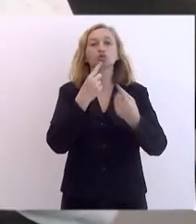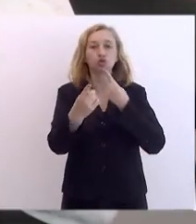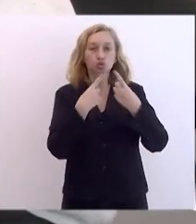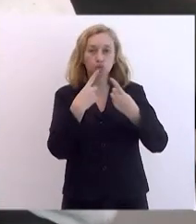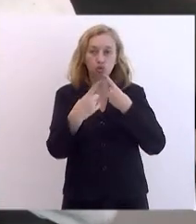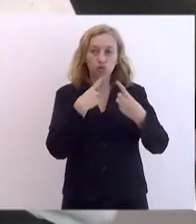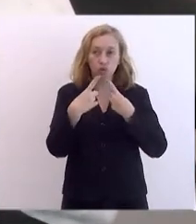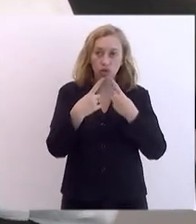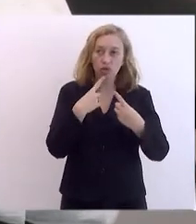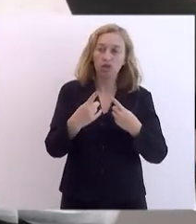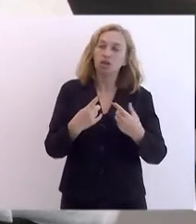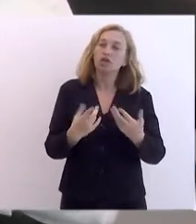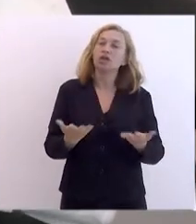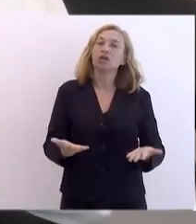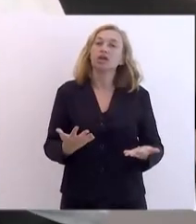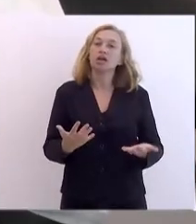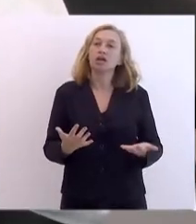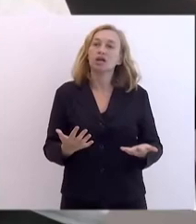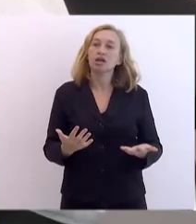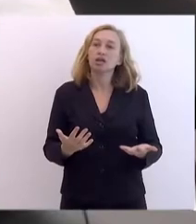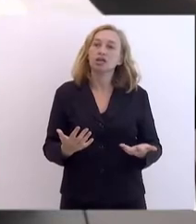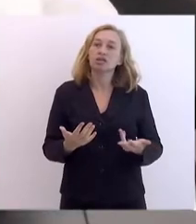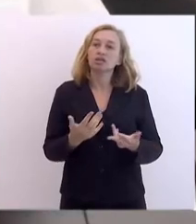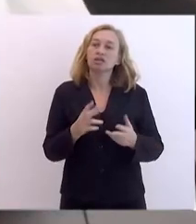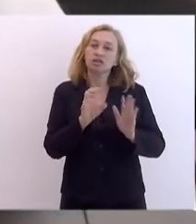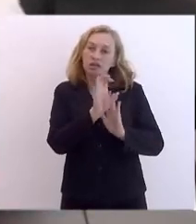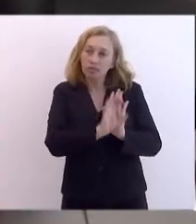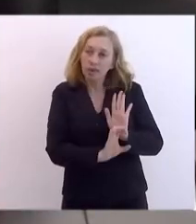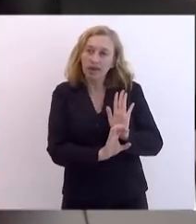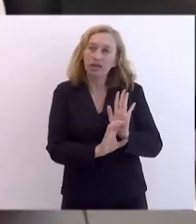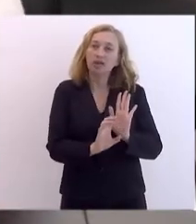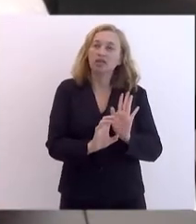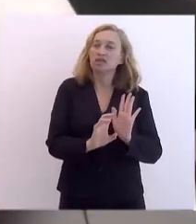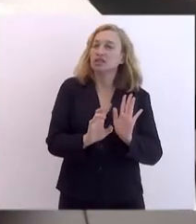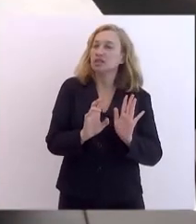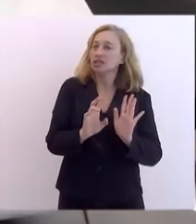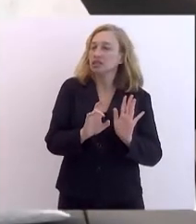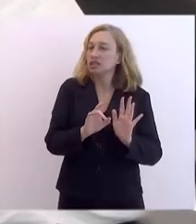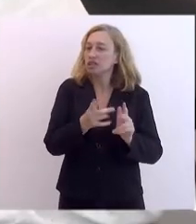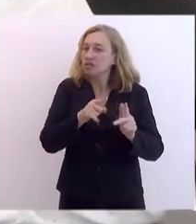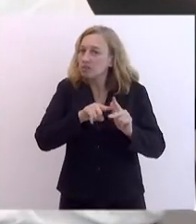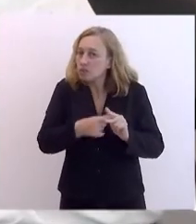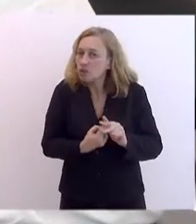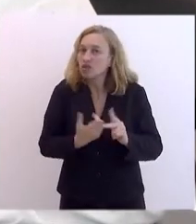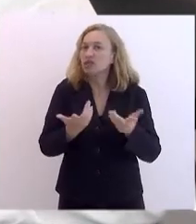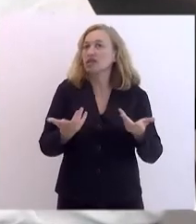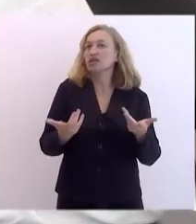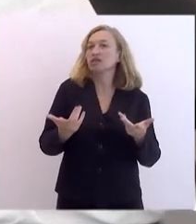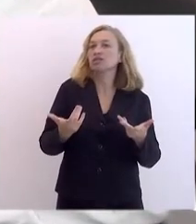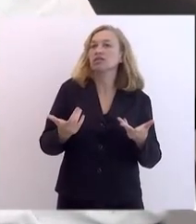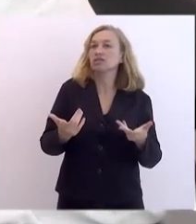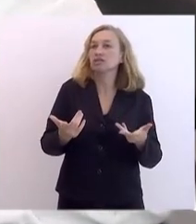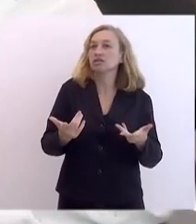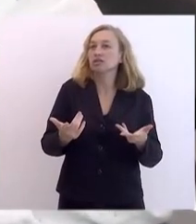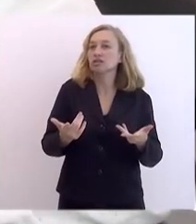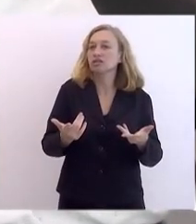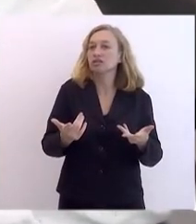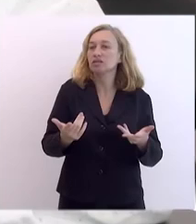discussões sobre emendas e supressões e modificações que acabaram